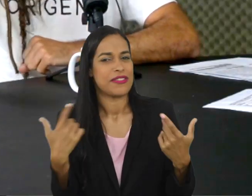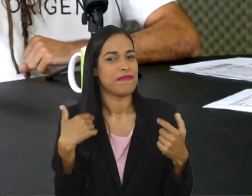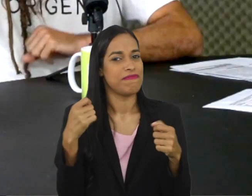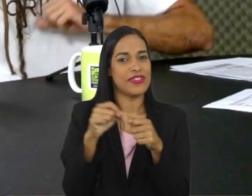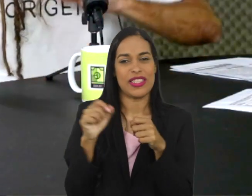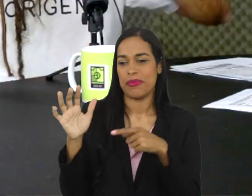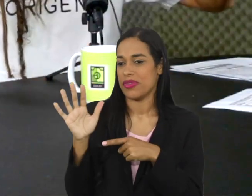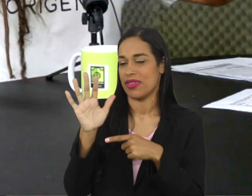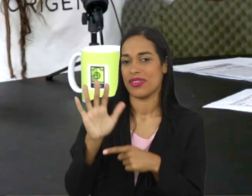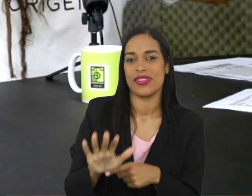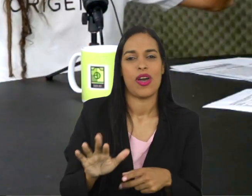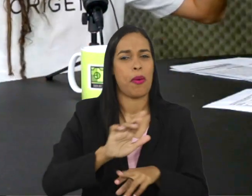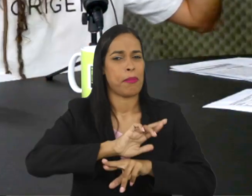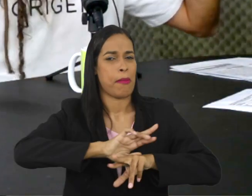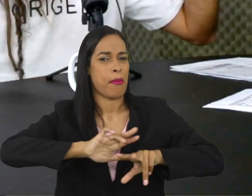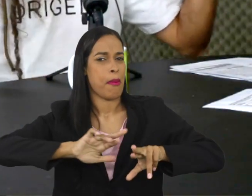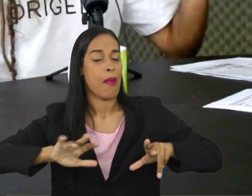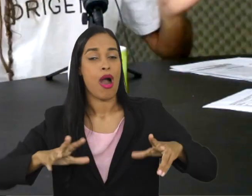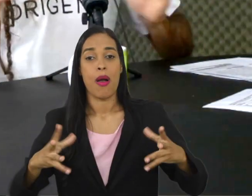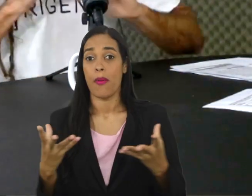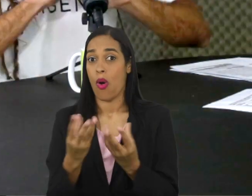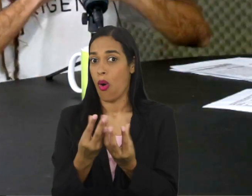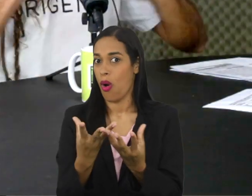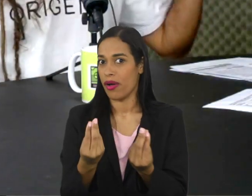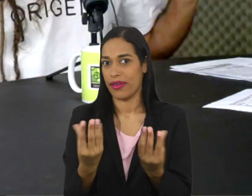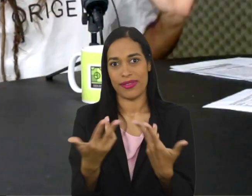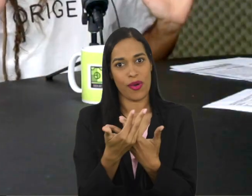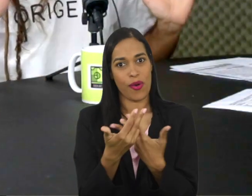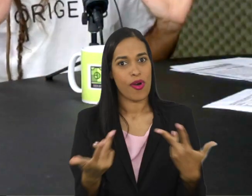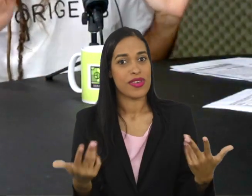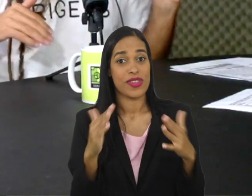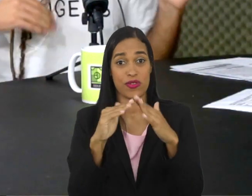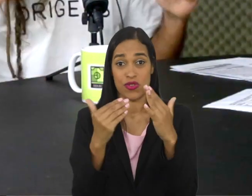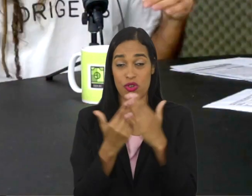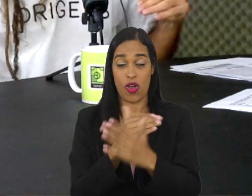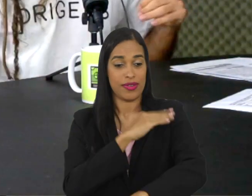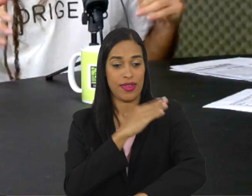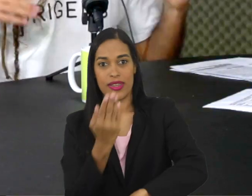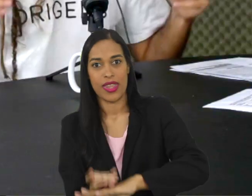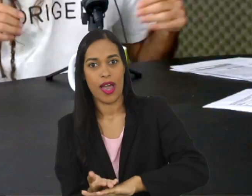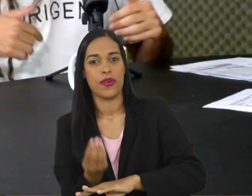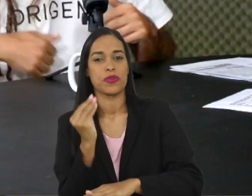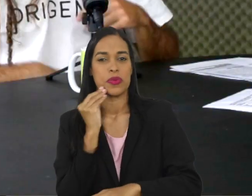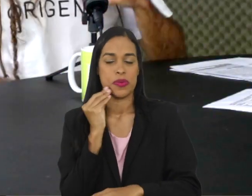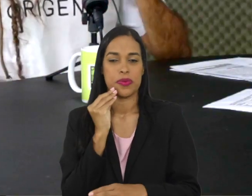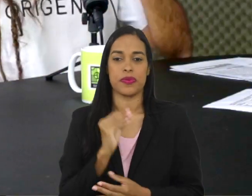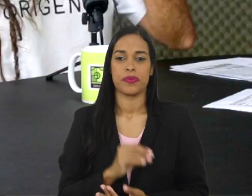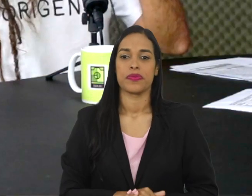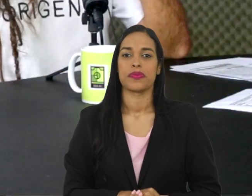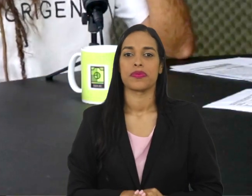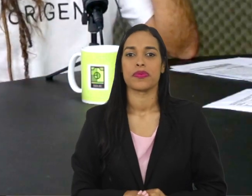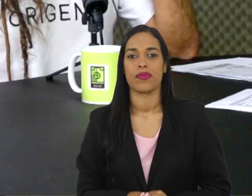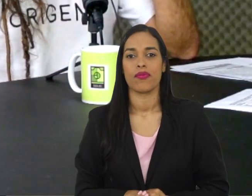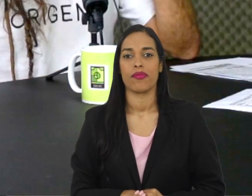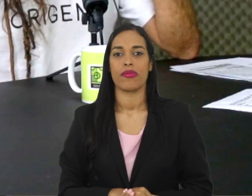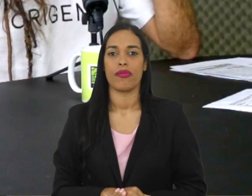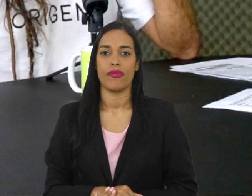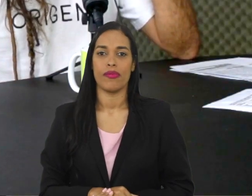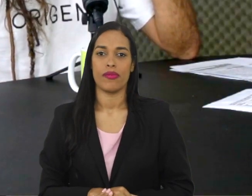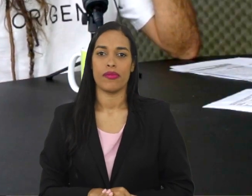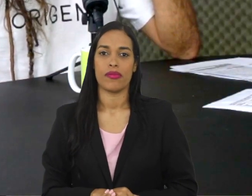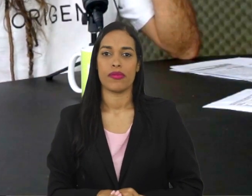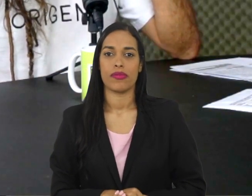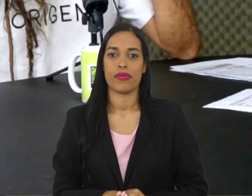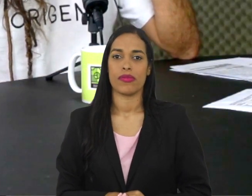fizeram aqueles dragão chineses, enfim, de tudo que você possa imaginar, uma escola integral, uma escola experimental. Então eu me inspiro muito